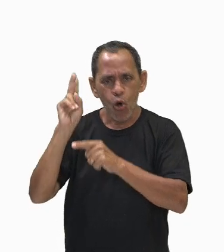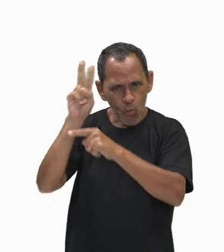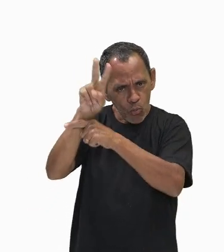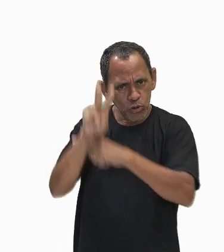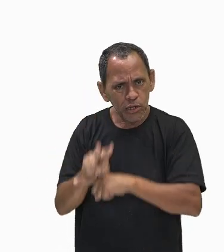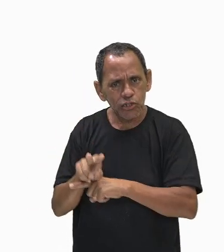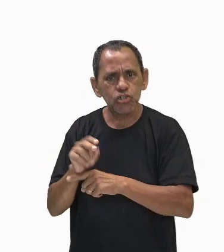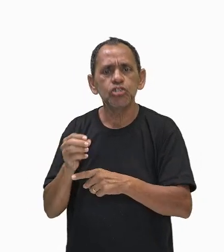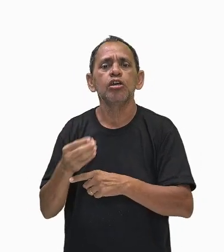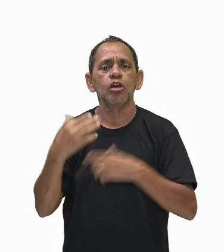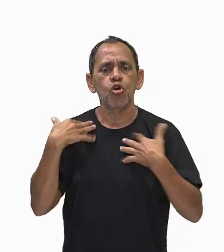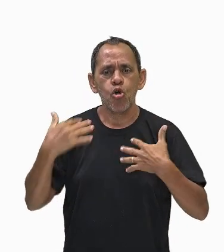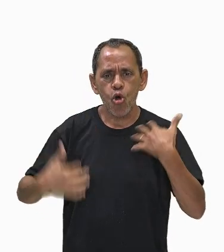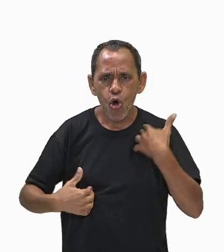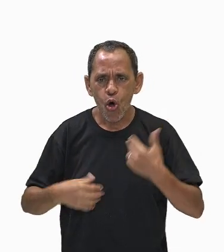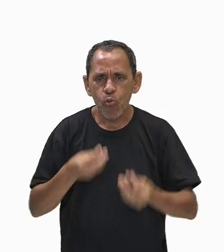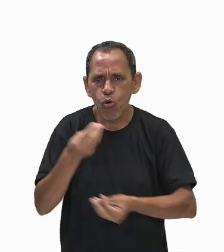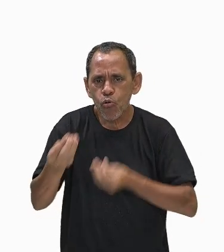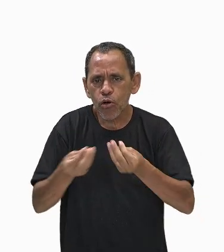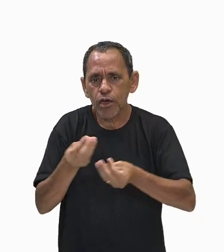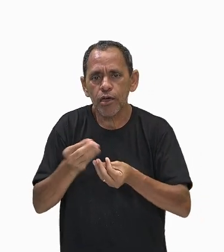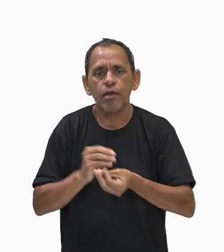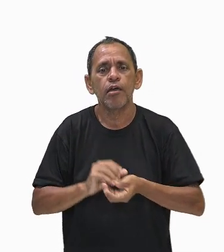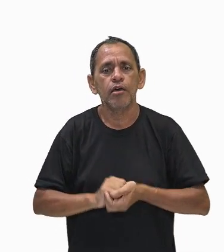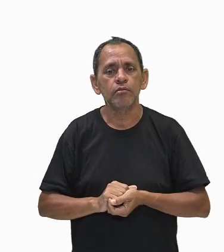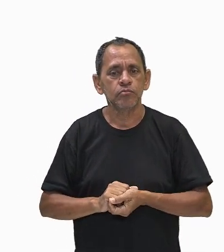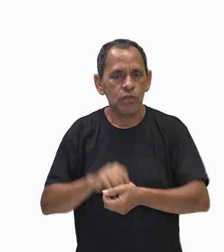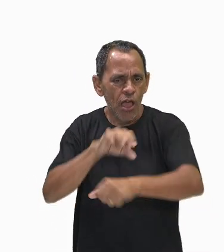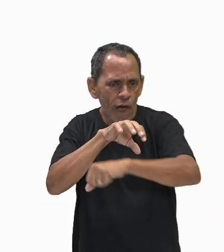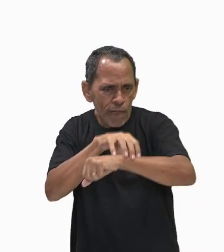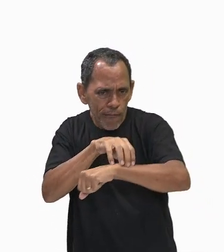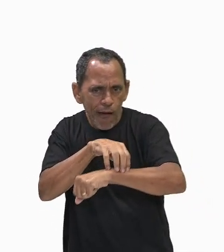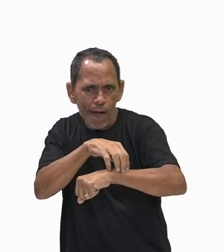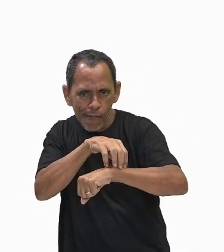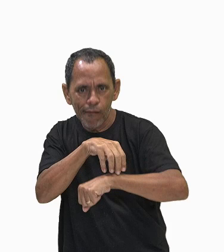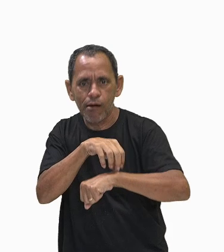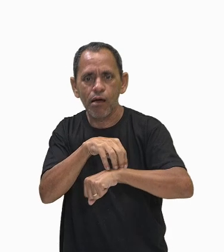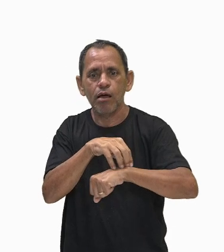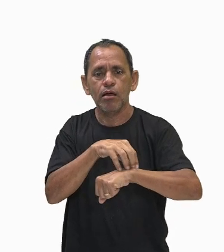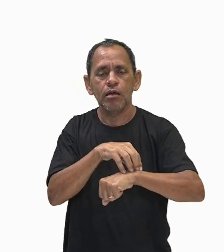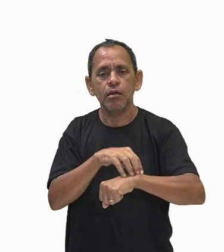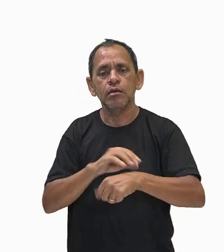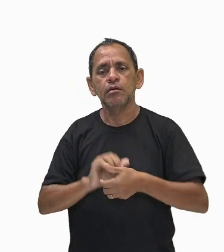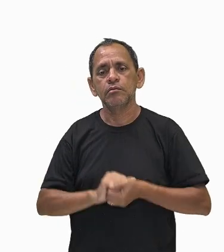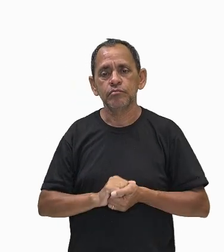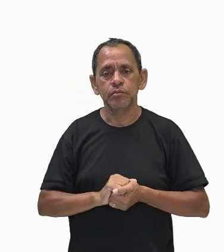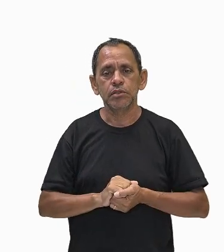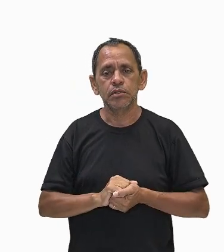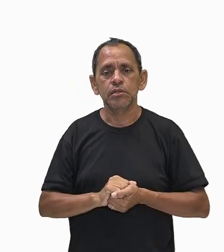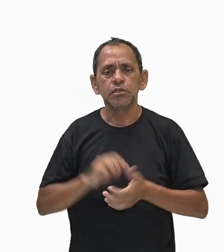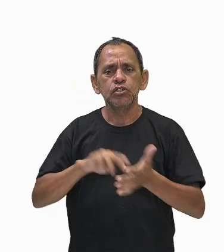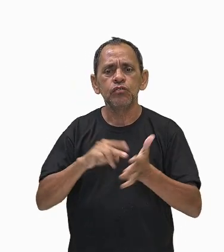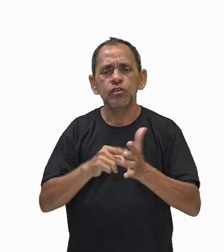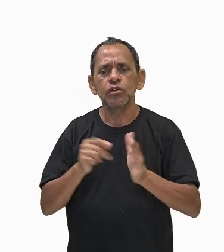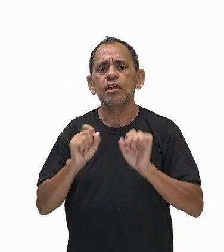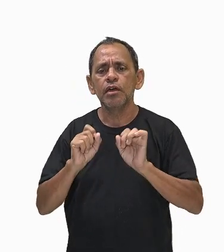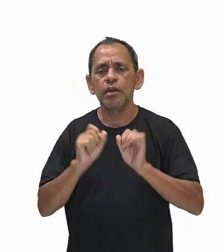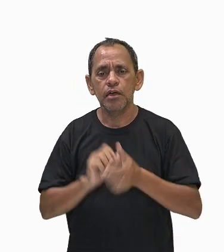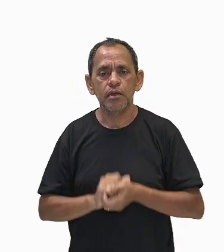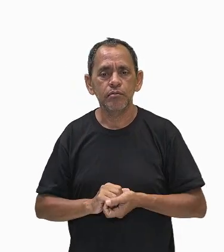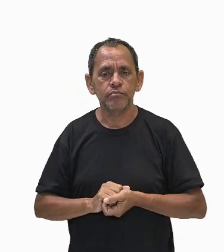que são esses débris celulares? Esses débris celulares significa restos celulares, em português.